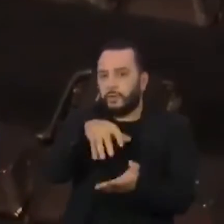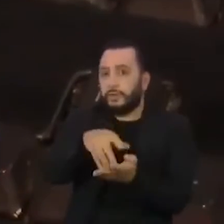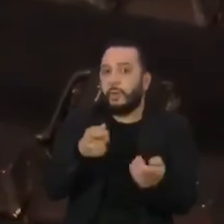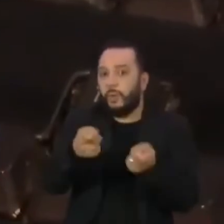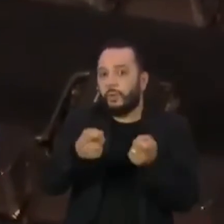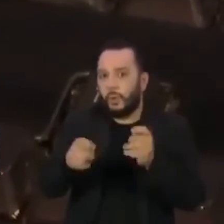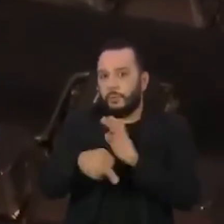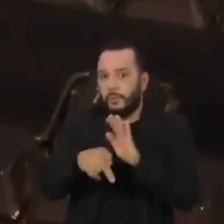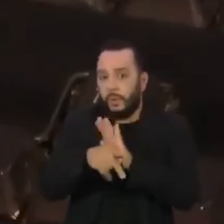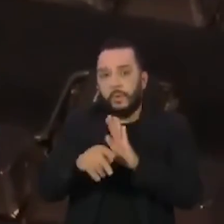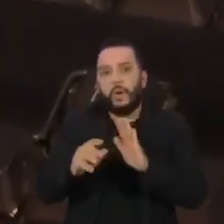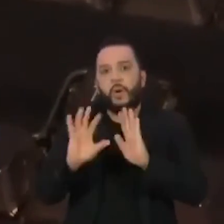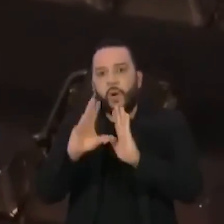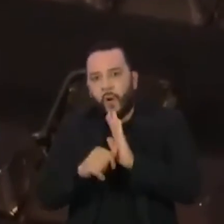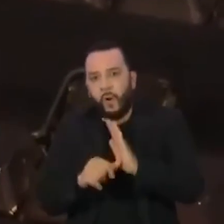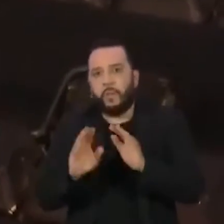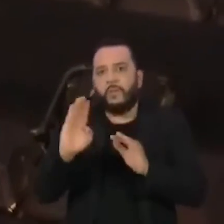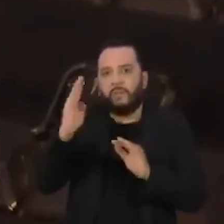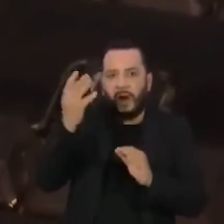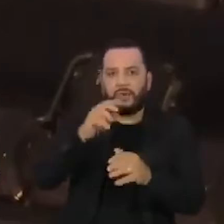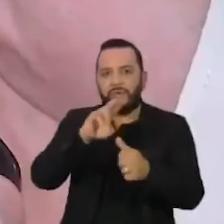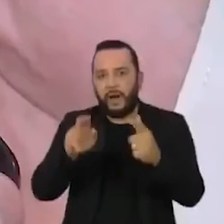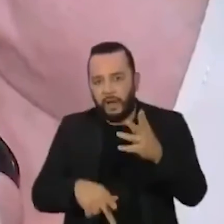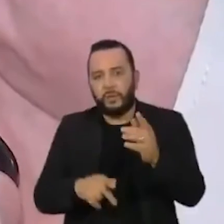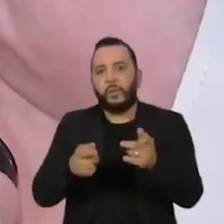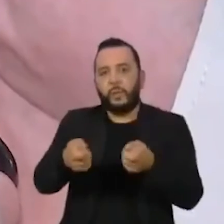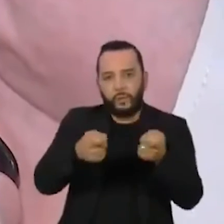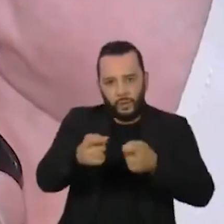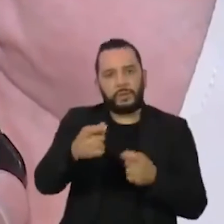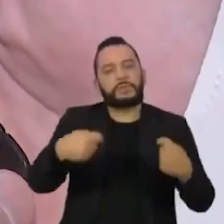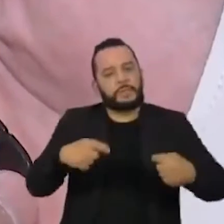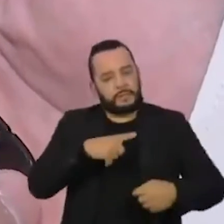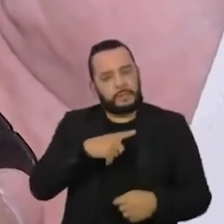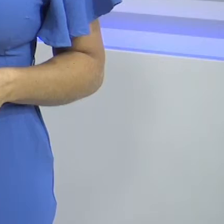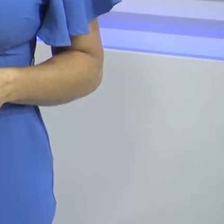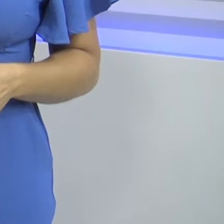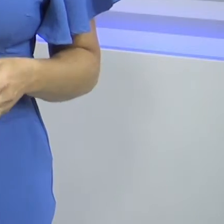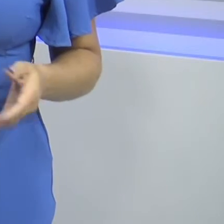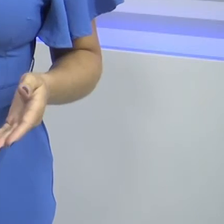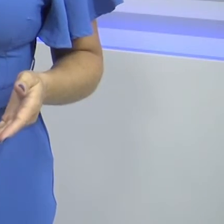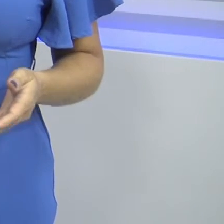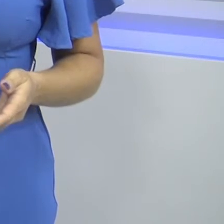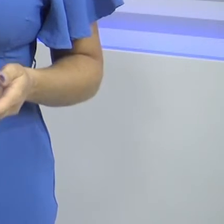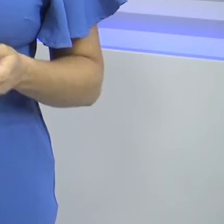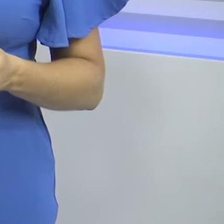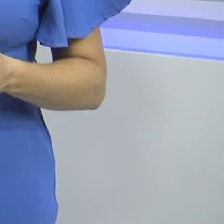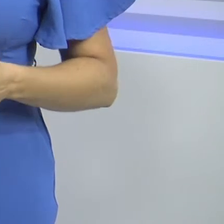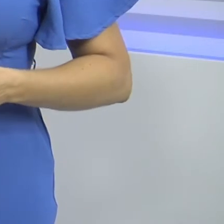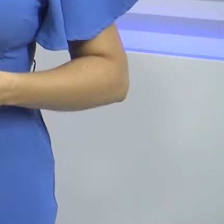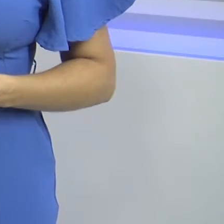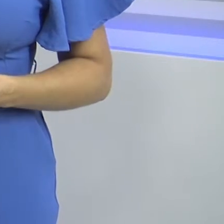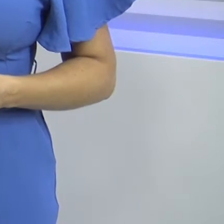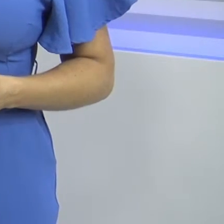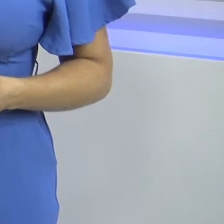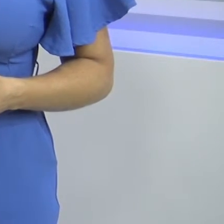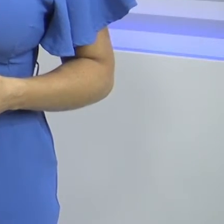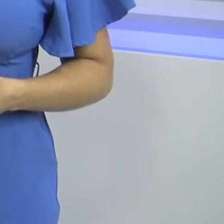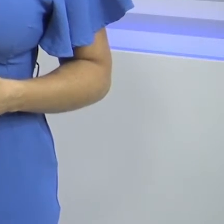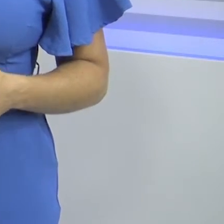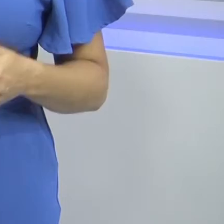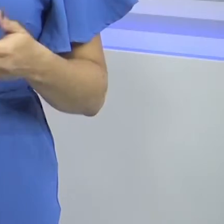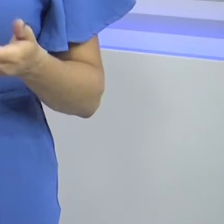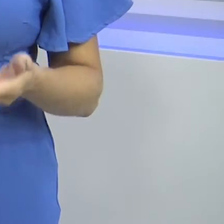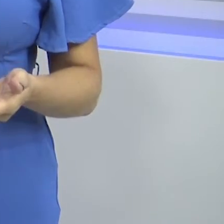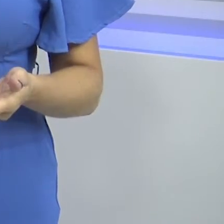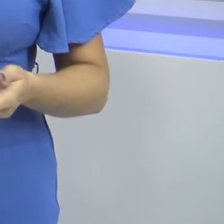Extra contra fraude todas estas alterações devem começar a valer em breve o NBB notícias fica por aqui outras